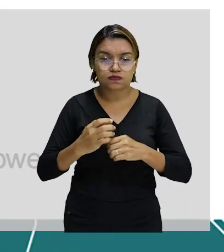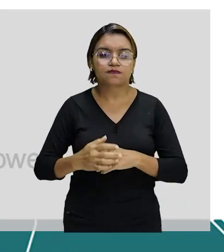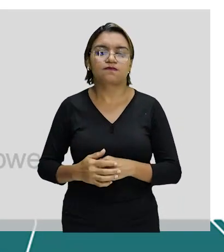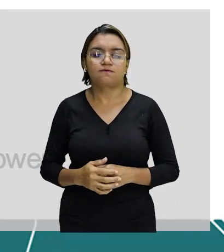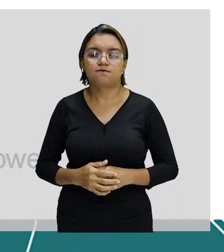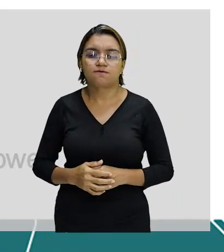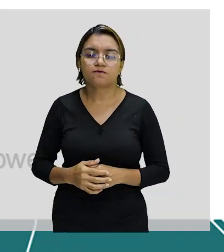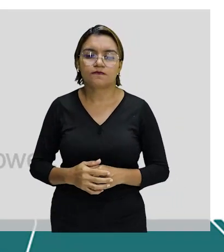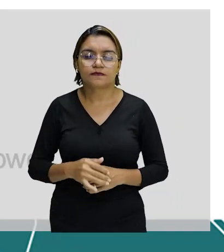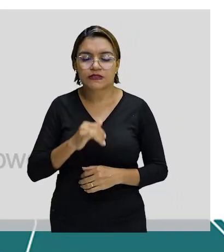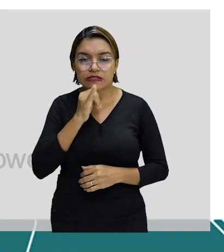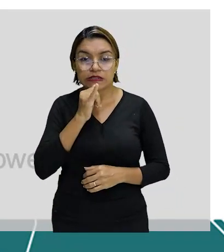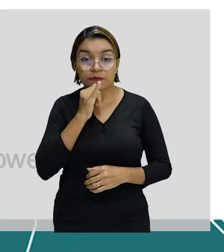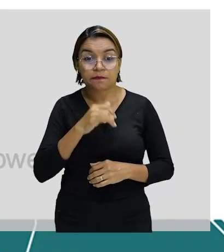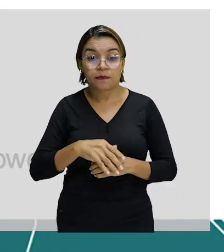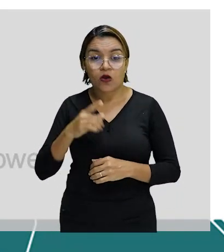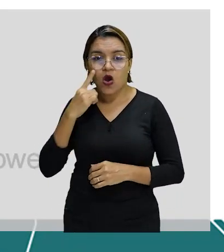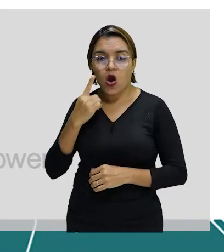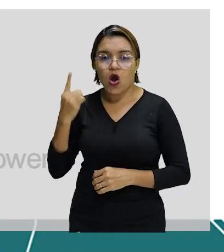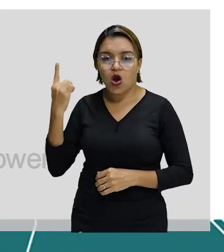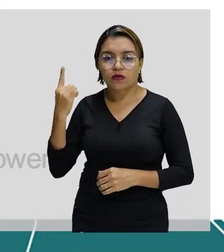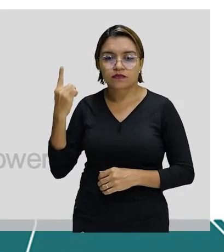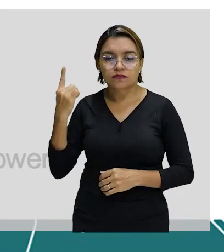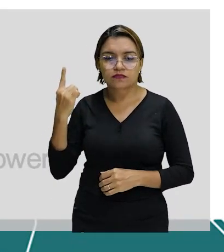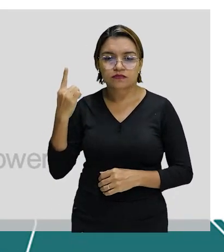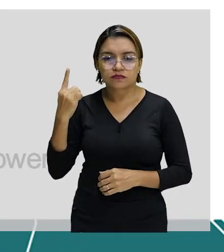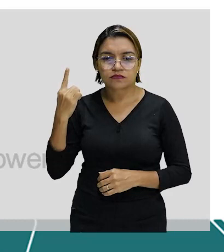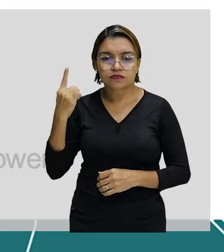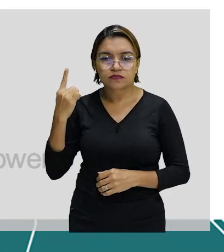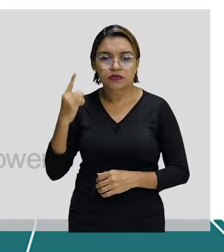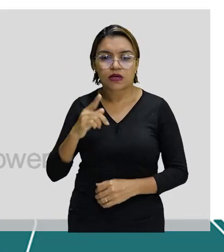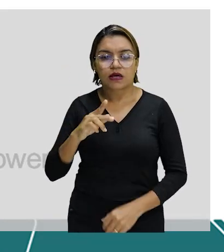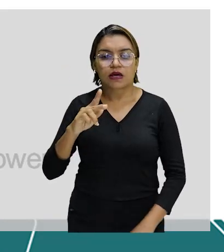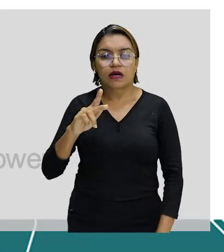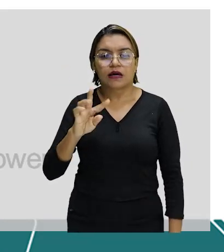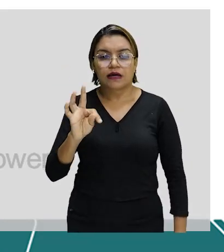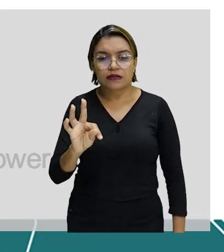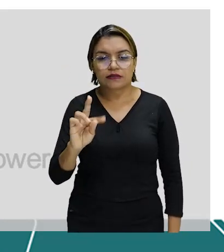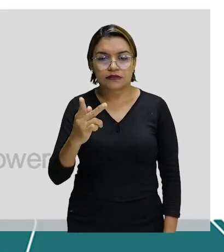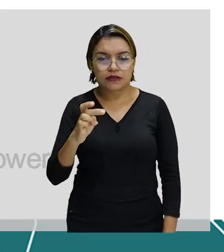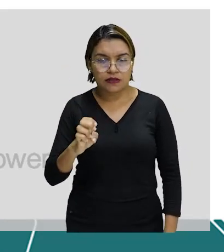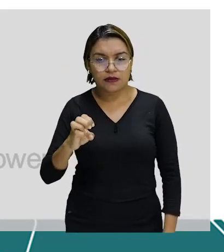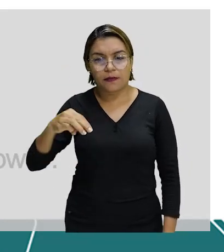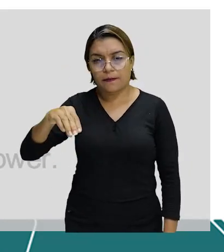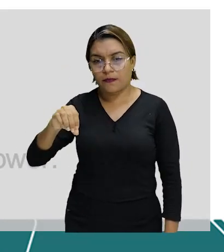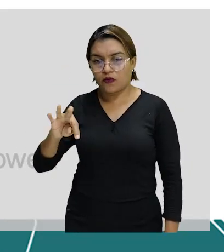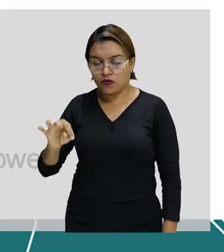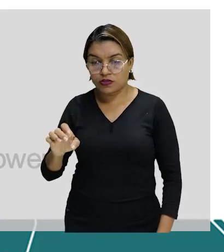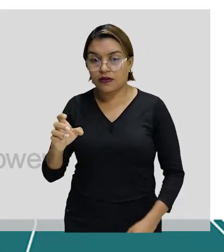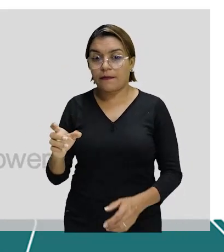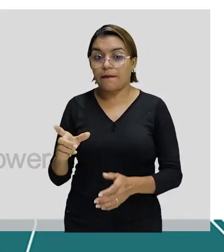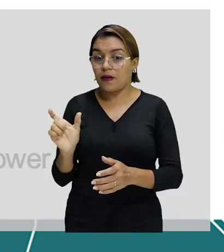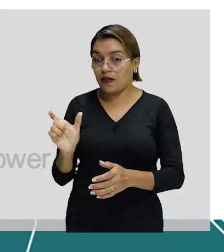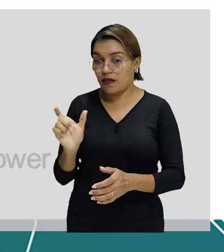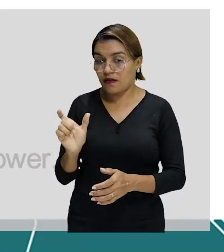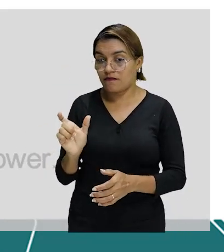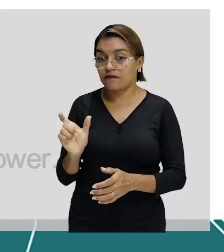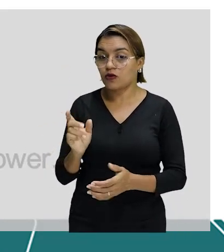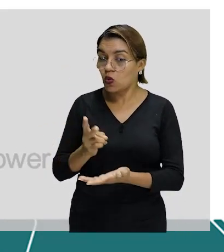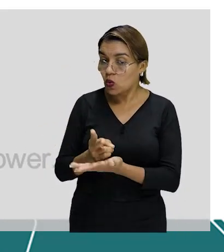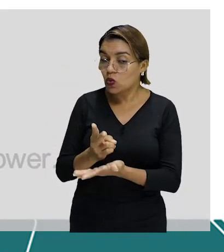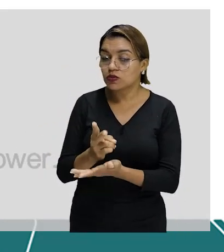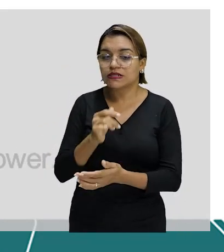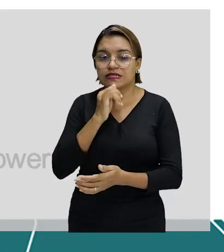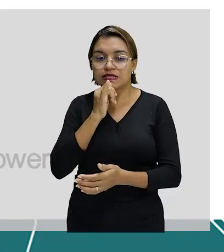de advérbios longos, the most é a palavrinha, continuamos com a exceção do early. Tá? O